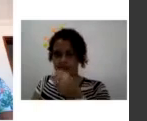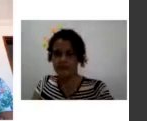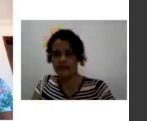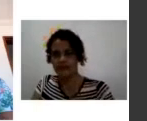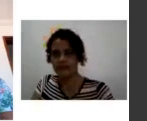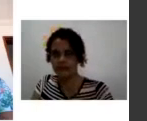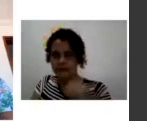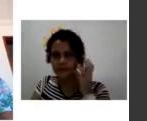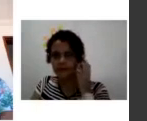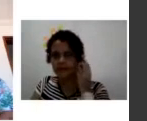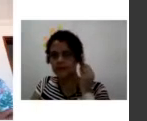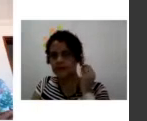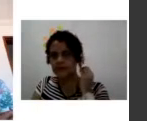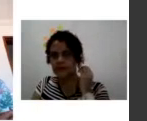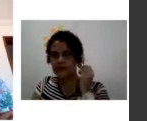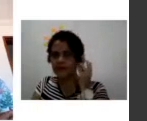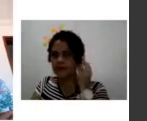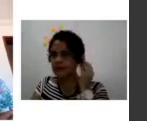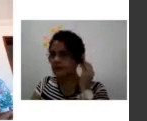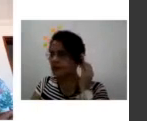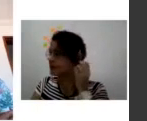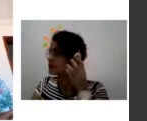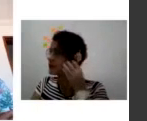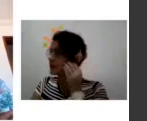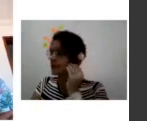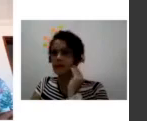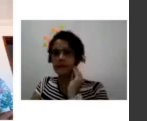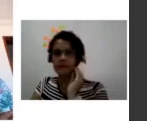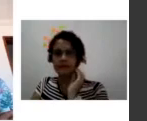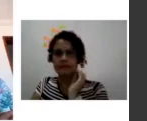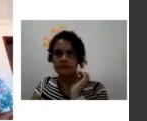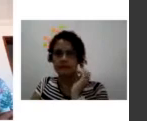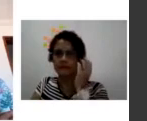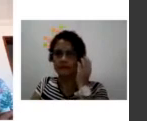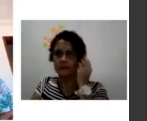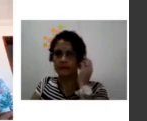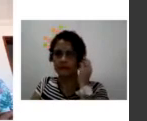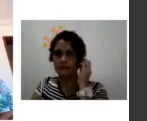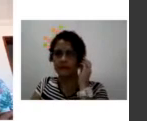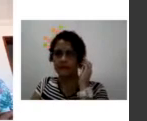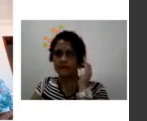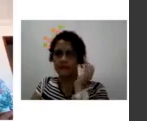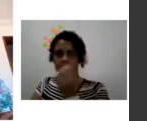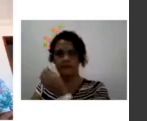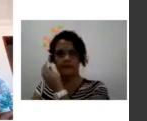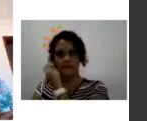são questões que a gente fica suscetível com essa questão do trabalho remoto, né. Então, eu queria